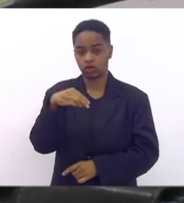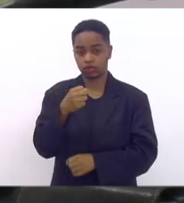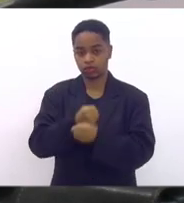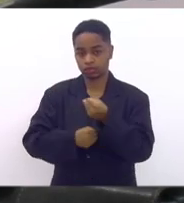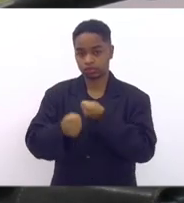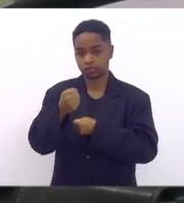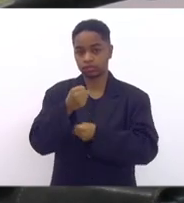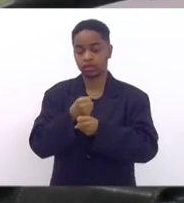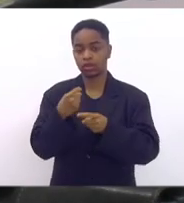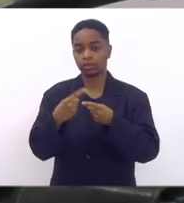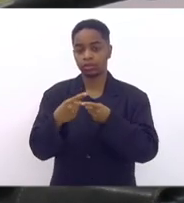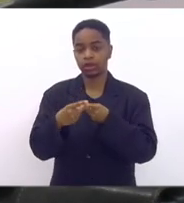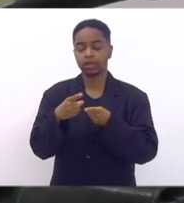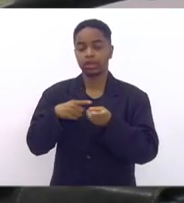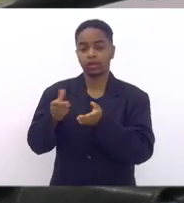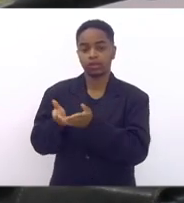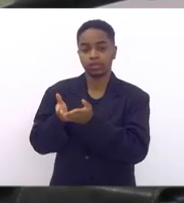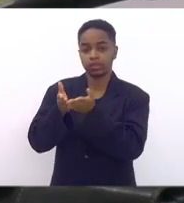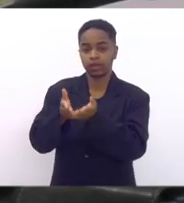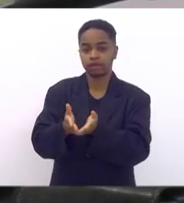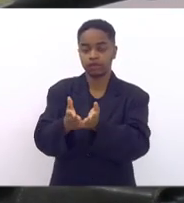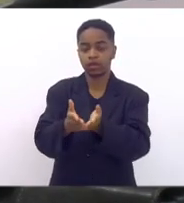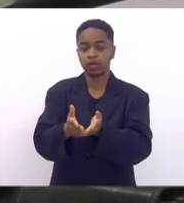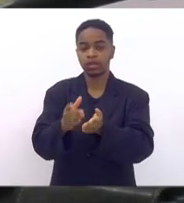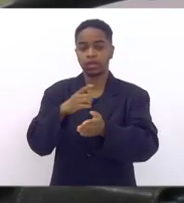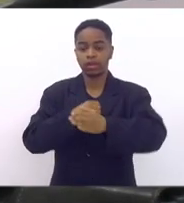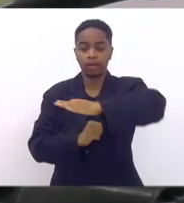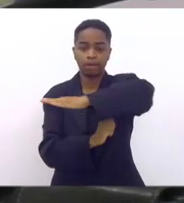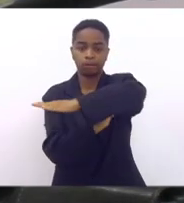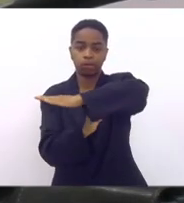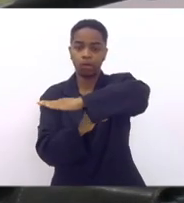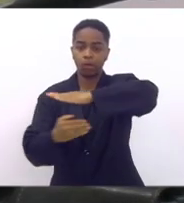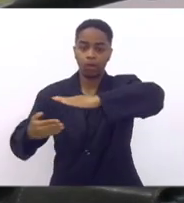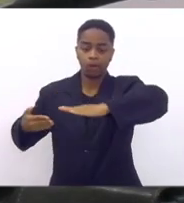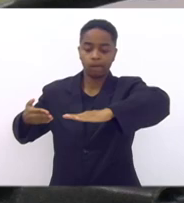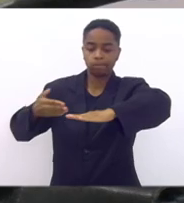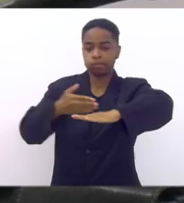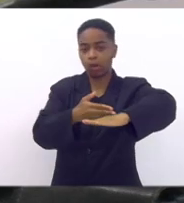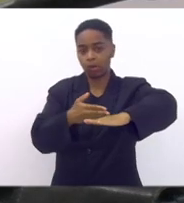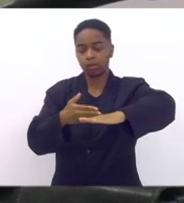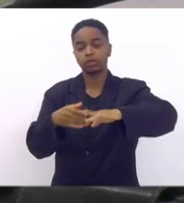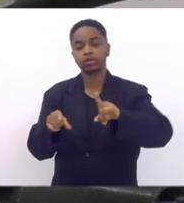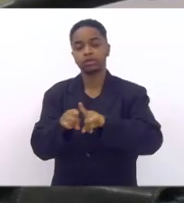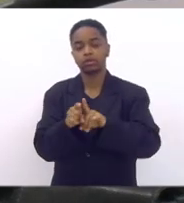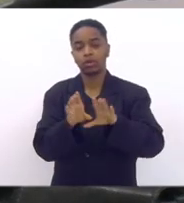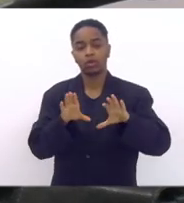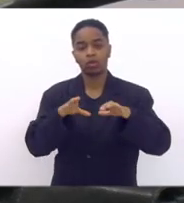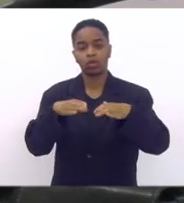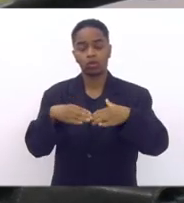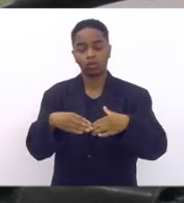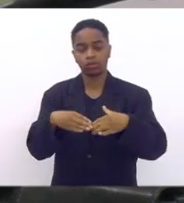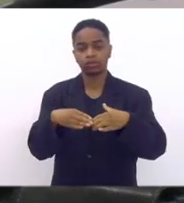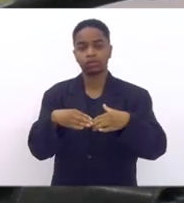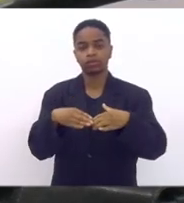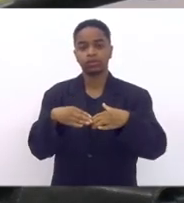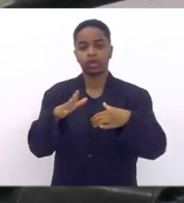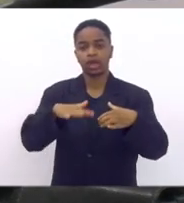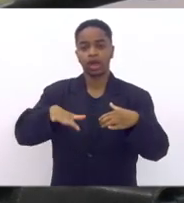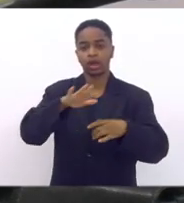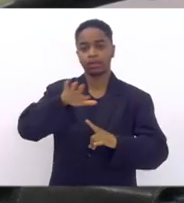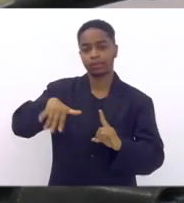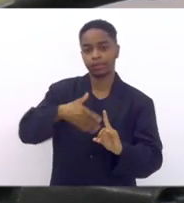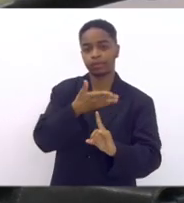passado quando o navio São Luís colidiu com a Ponte Rio Niterói e a comissão de saneamento ambiental na época precedida por mim começou a